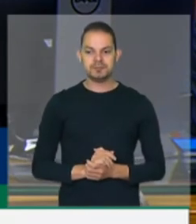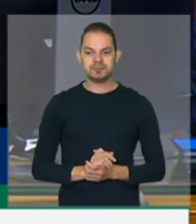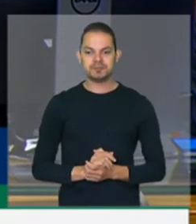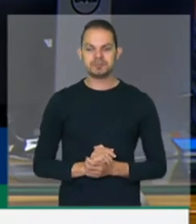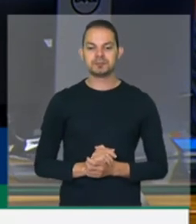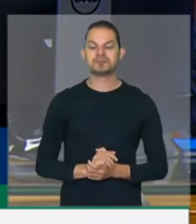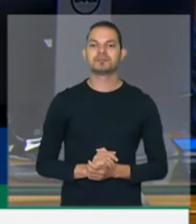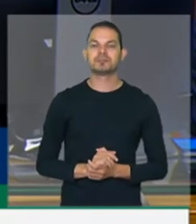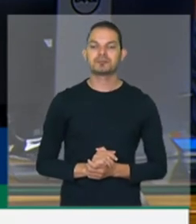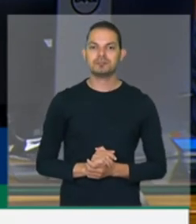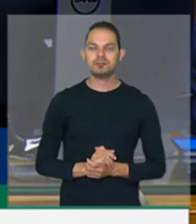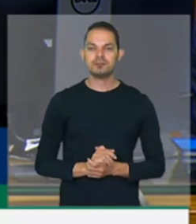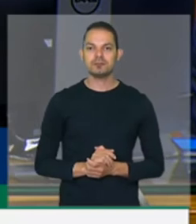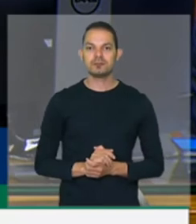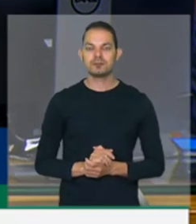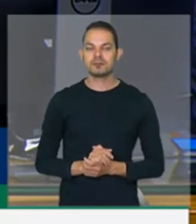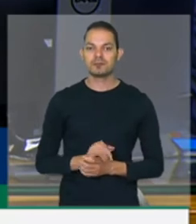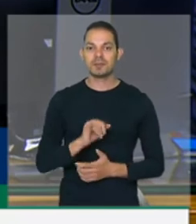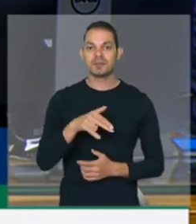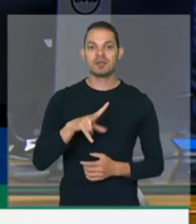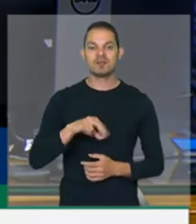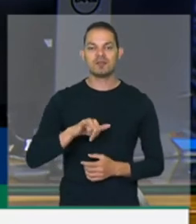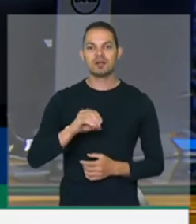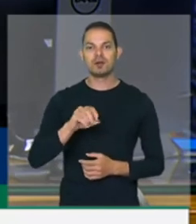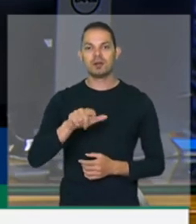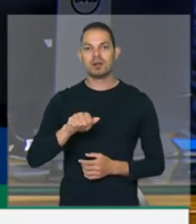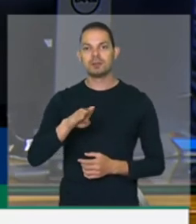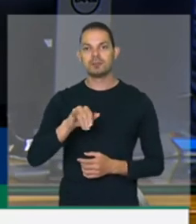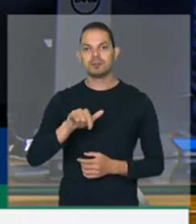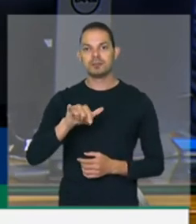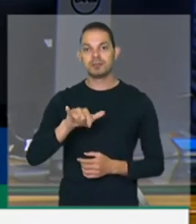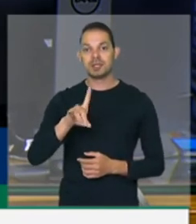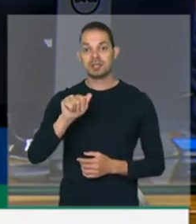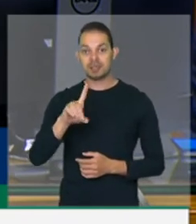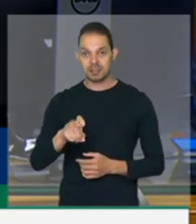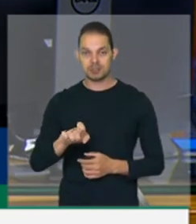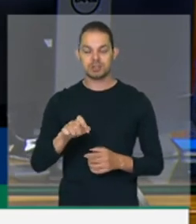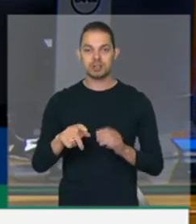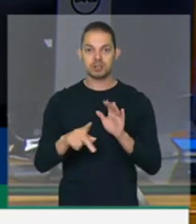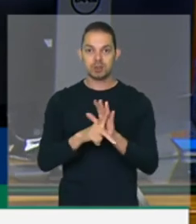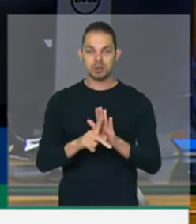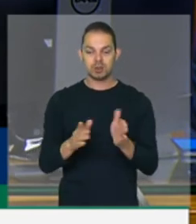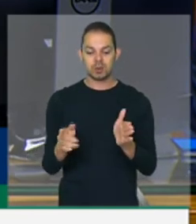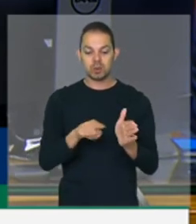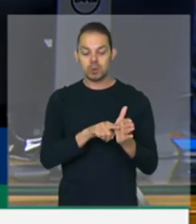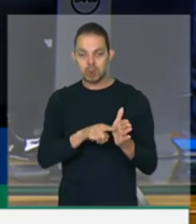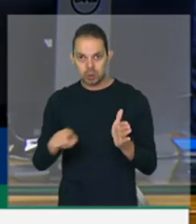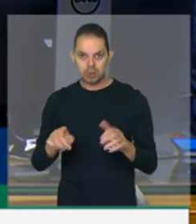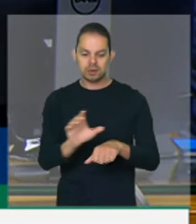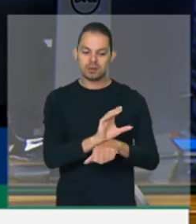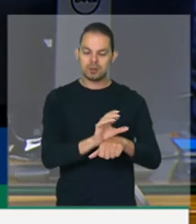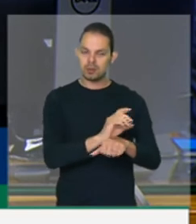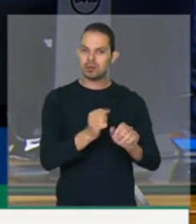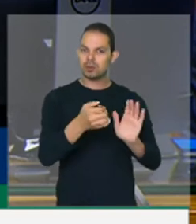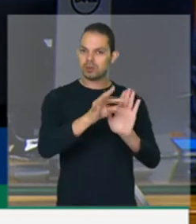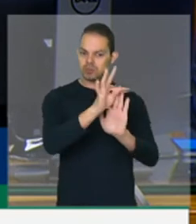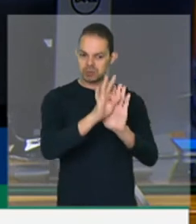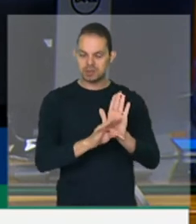A inviolabilidade do mandato foi inscrita de forma cabal no mesmo texto magno,